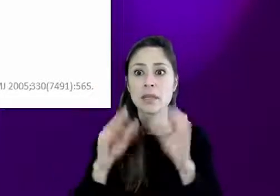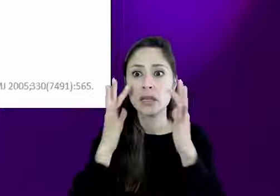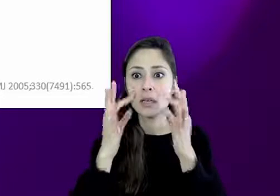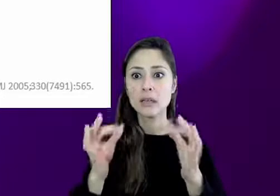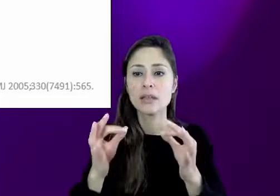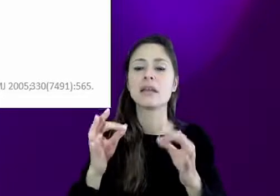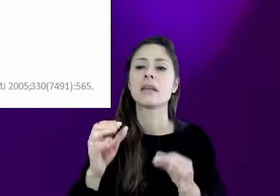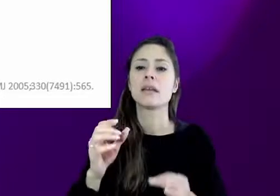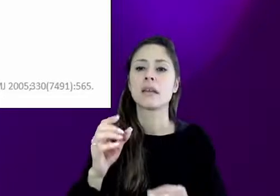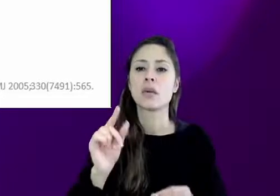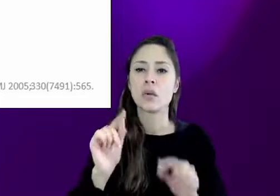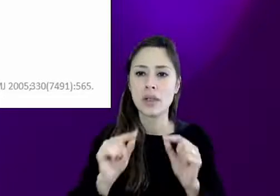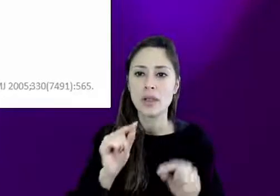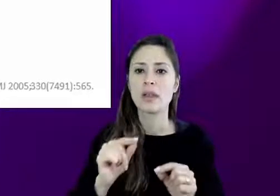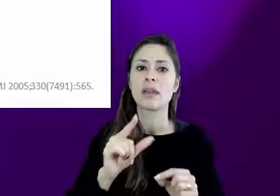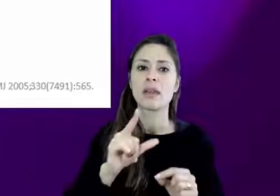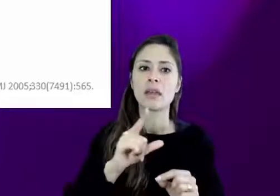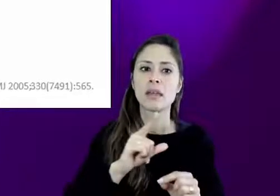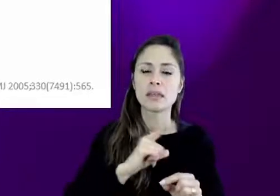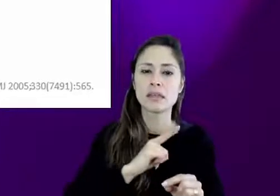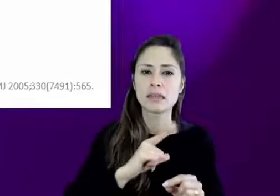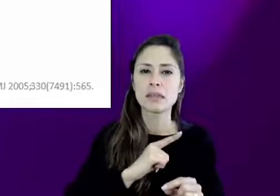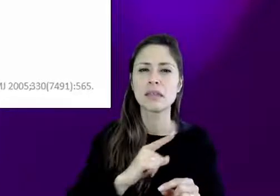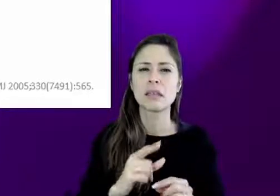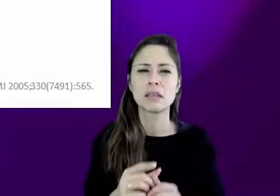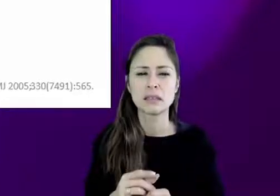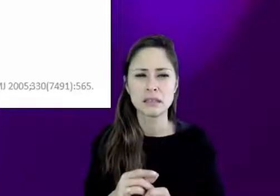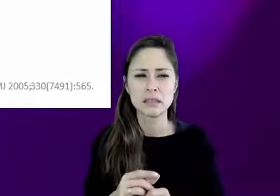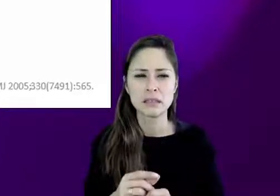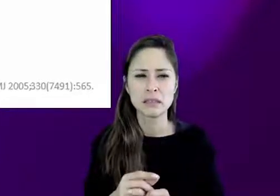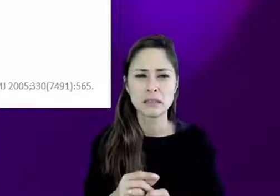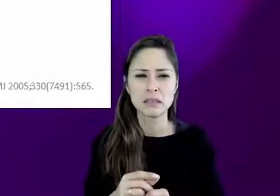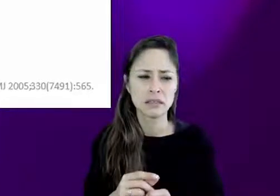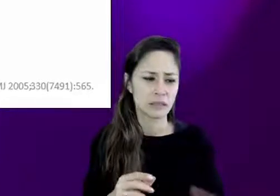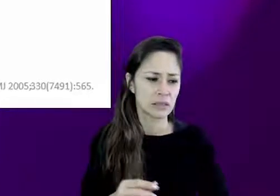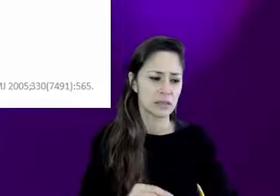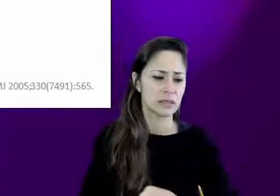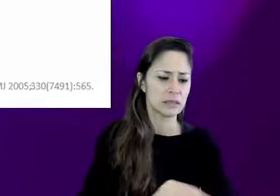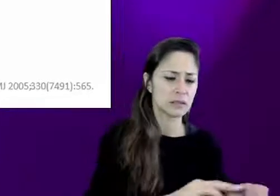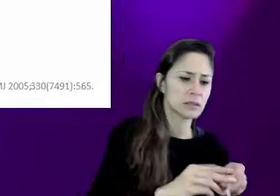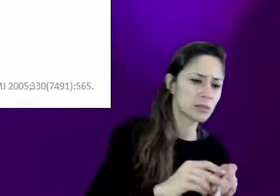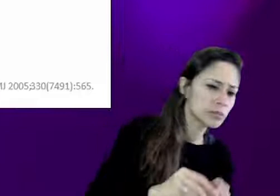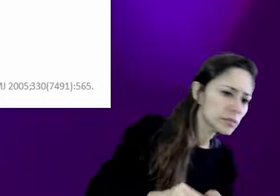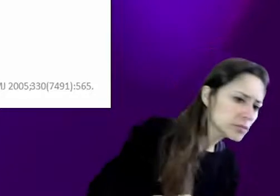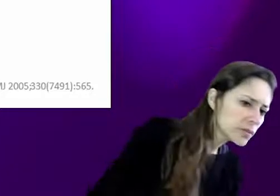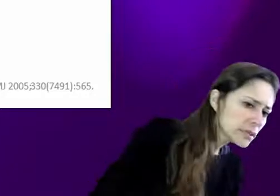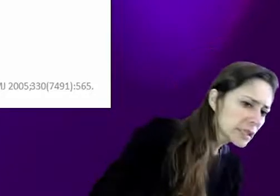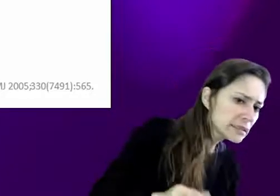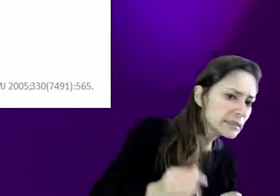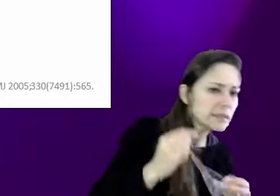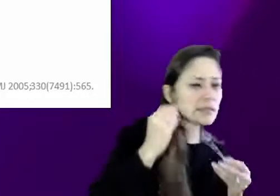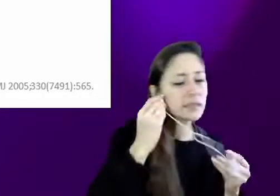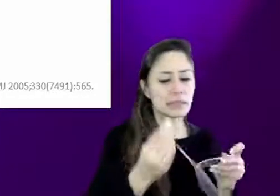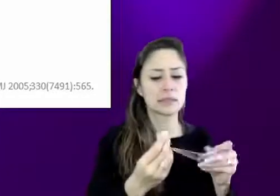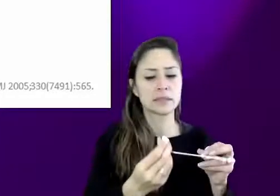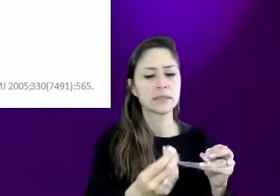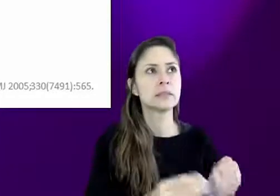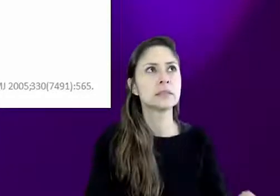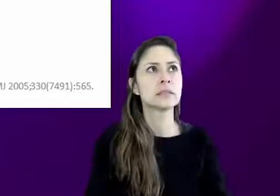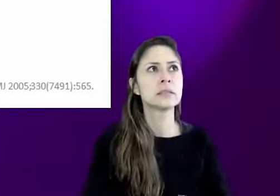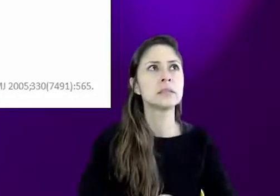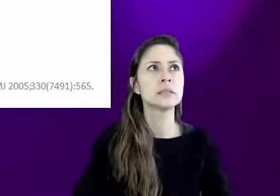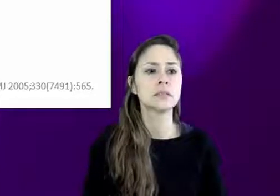clínicos são esses dispostos nessa tela, né? Se ele pertence à primeira consulta, idade acima de 40 anos, o IMC acima de